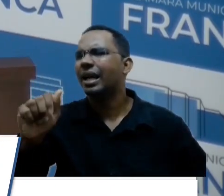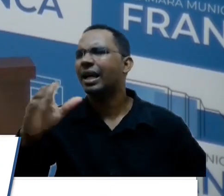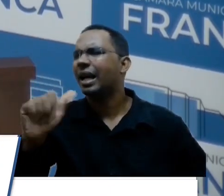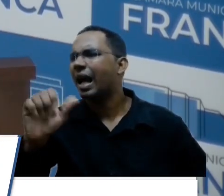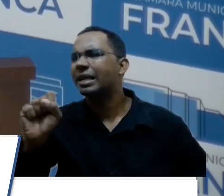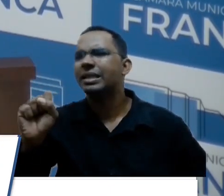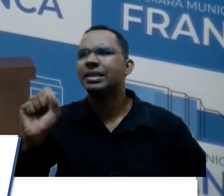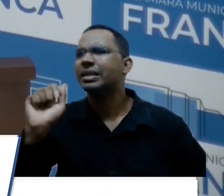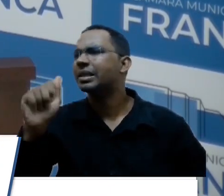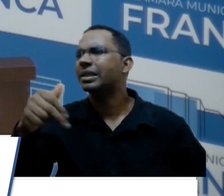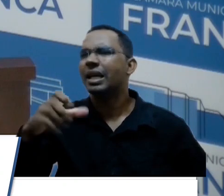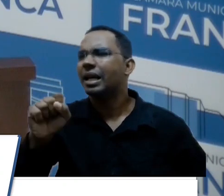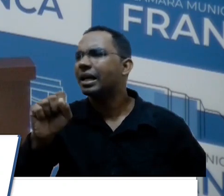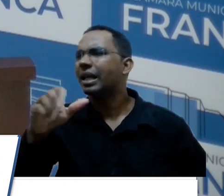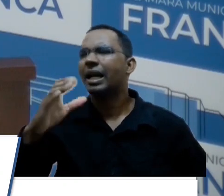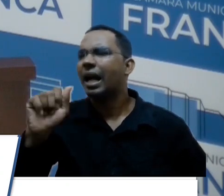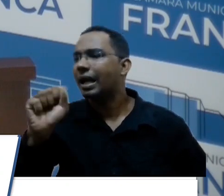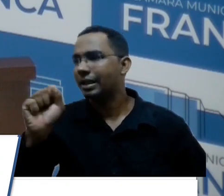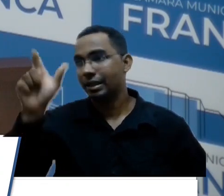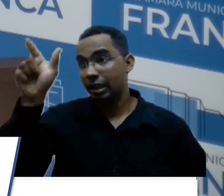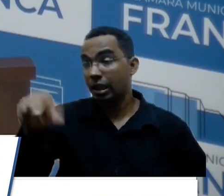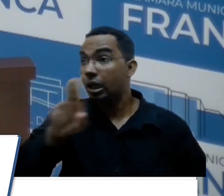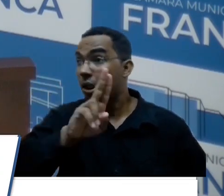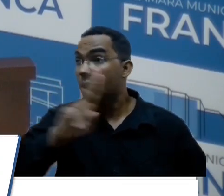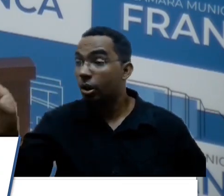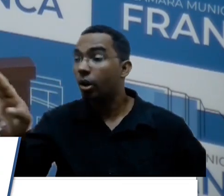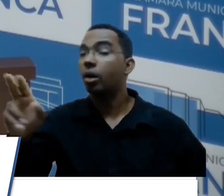Casa, aqui tem nome e RG.